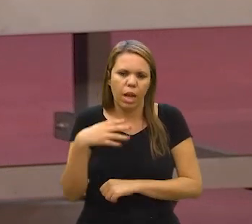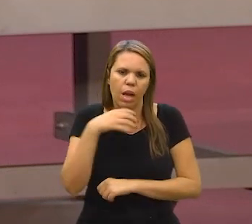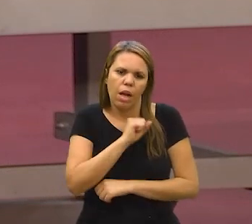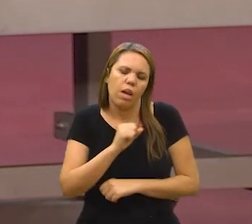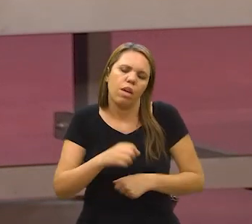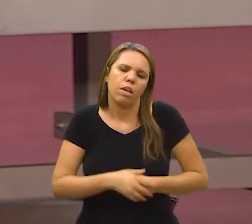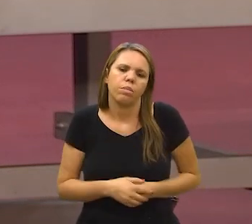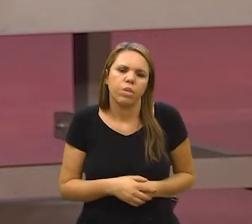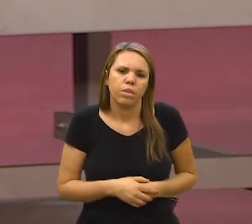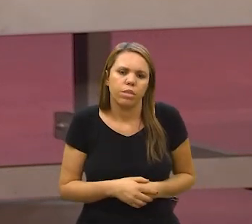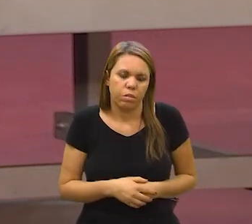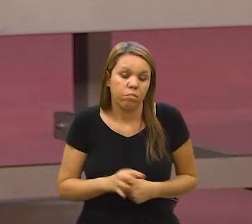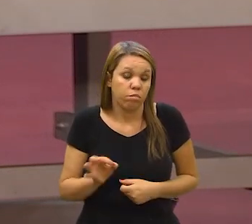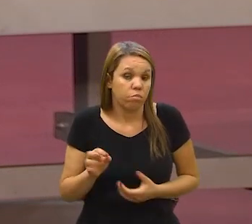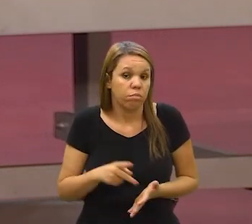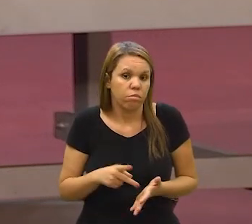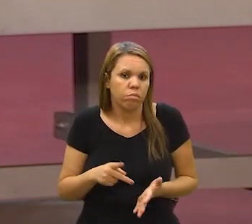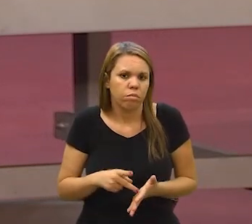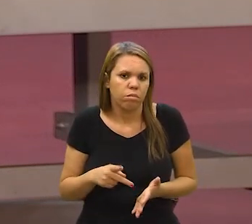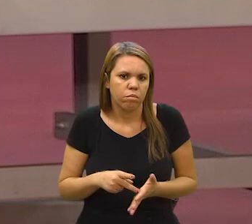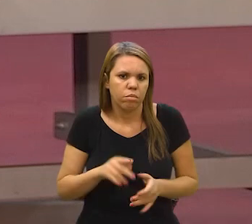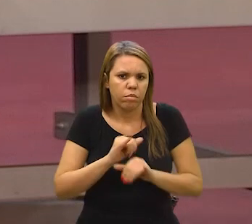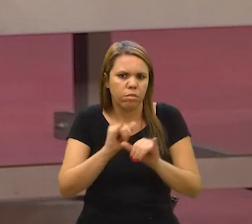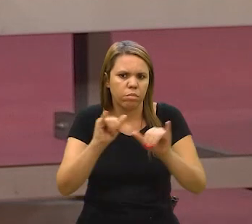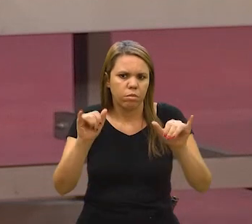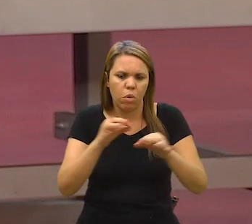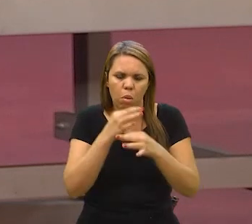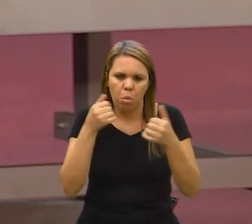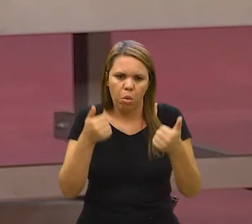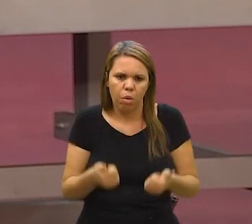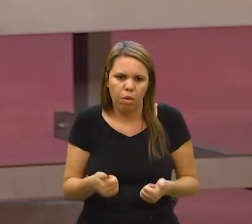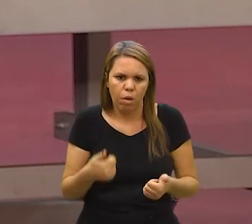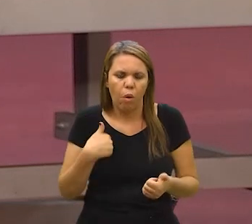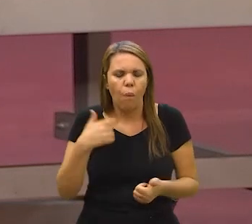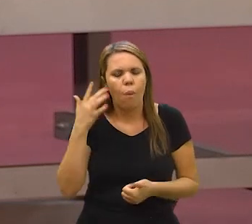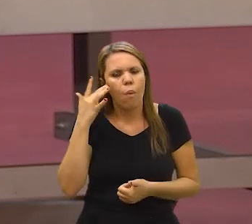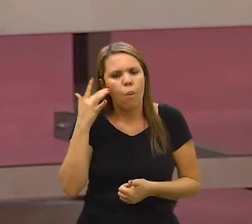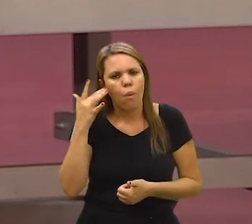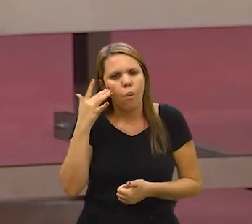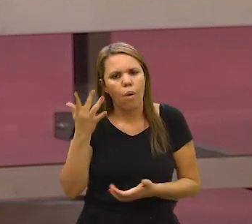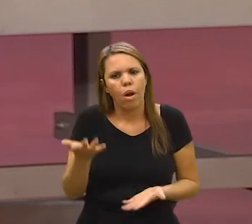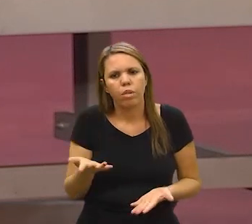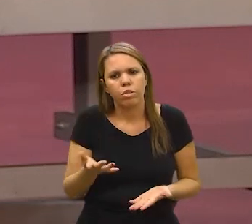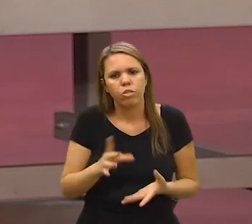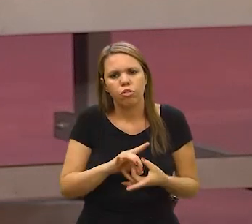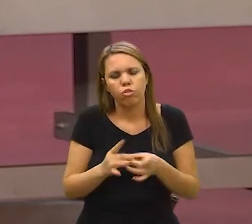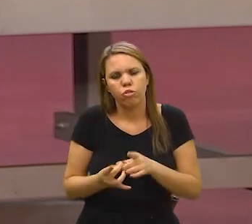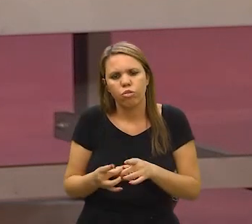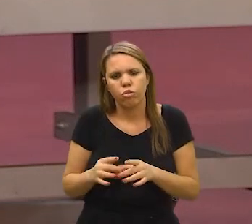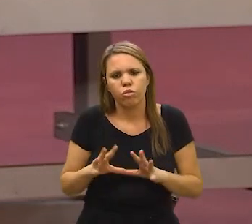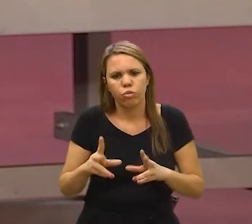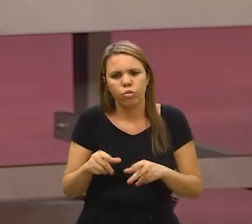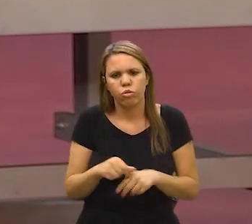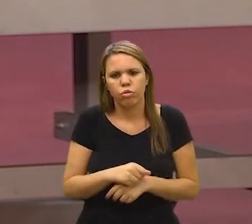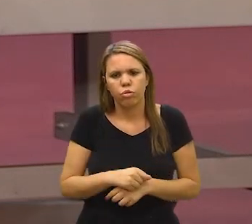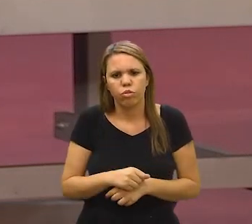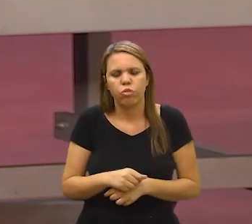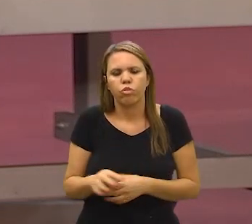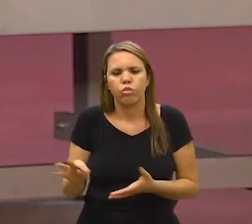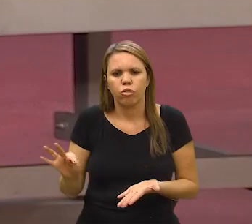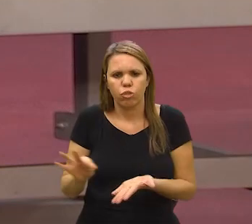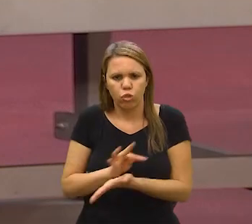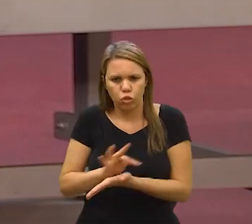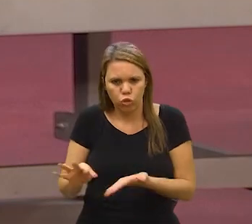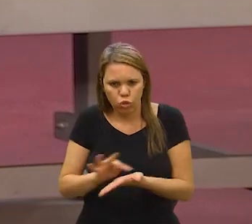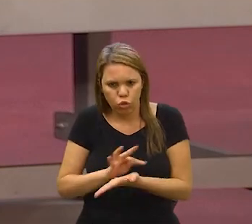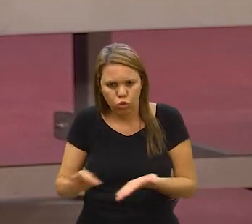adaptar tão rapidamente, mas com certeza foi uma campanha muito boa. E eu acho que Jogos Paralímpicos, isso vale agora para Tóquio, é uma